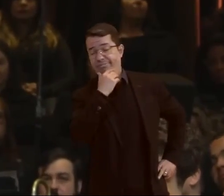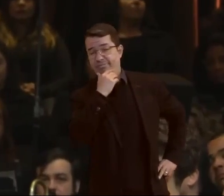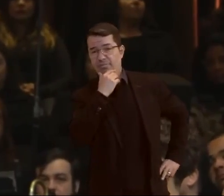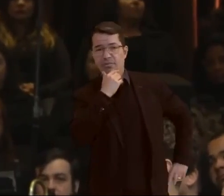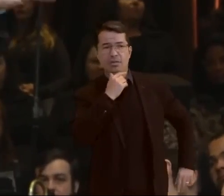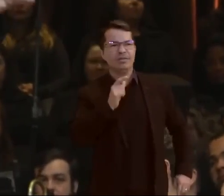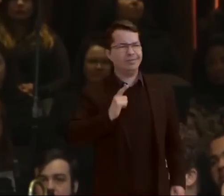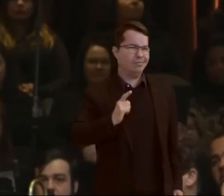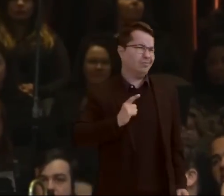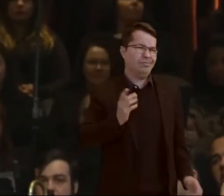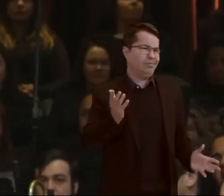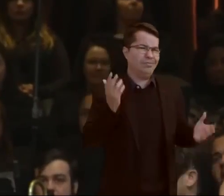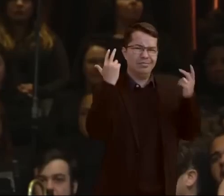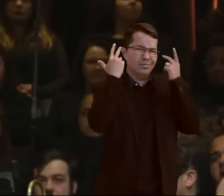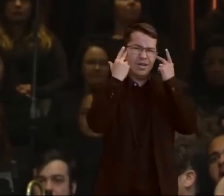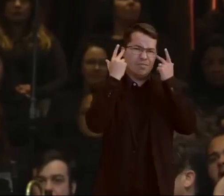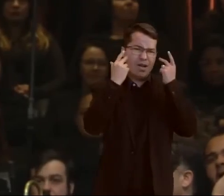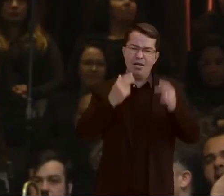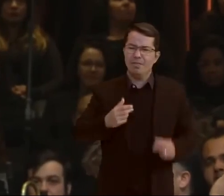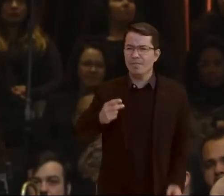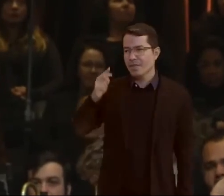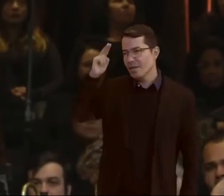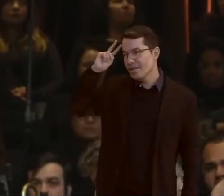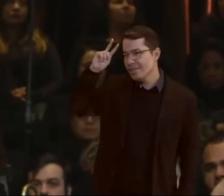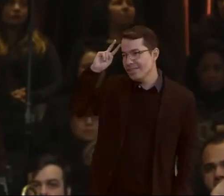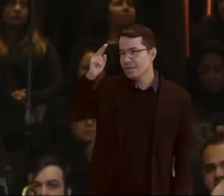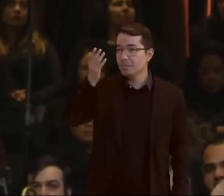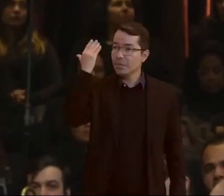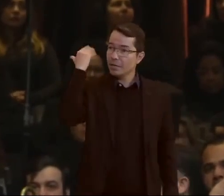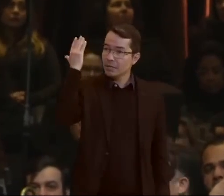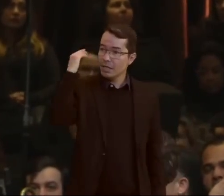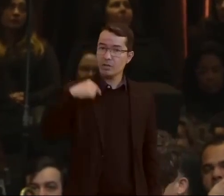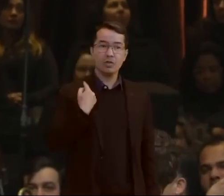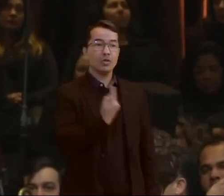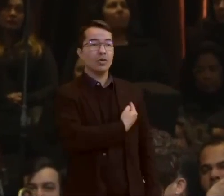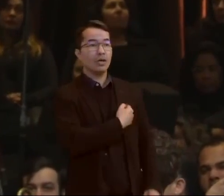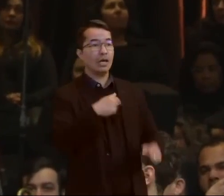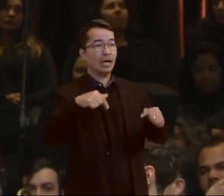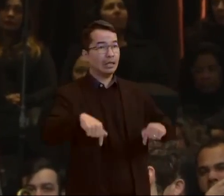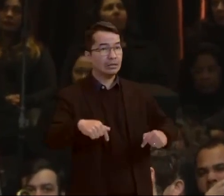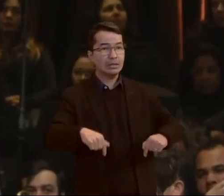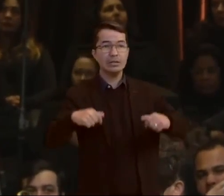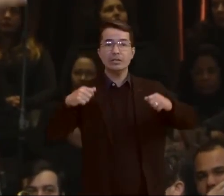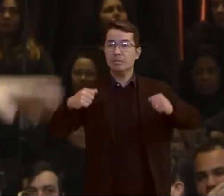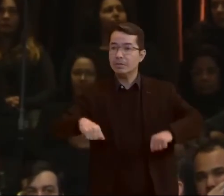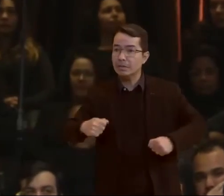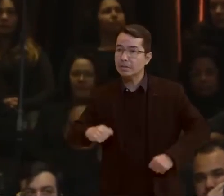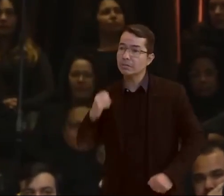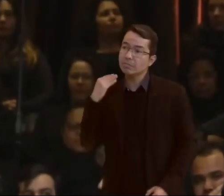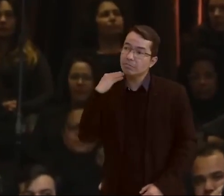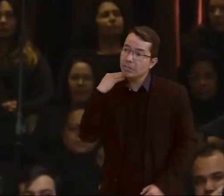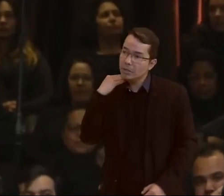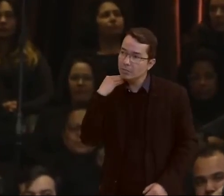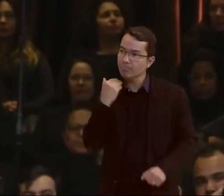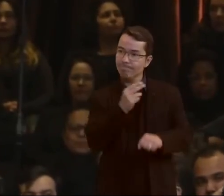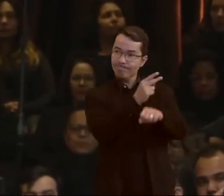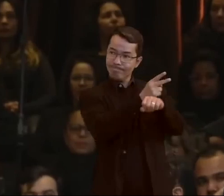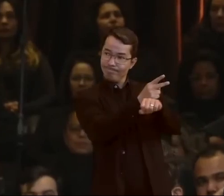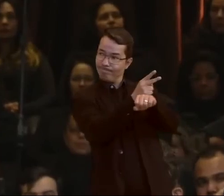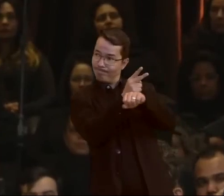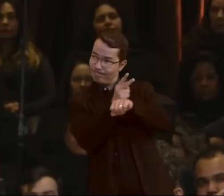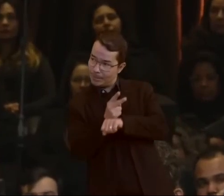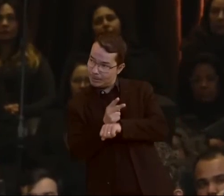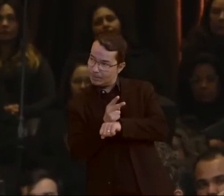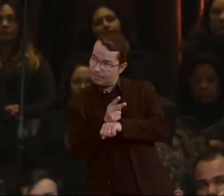templo, eu já contei essa história. O Bradesco foi aqui, abriu a porta, 7 diretores vieram aqui, foi a primeira vez que houve uma operação